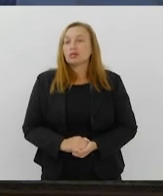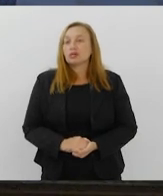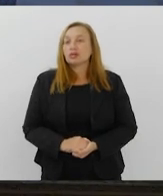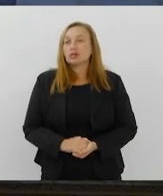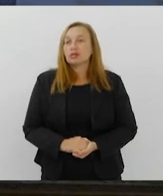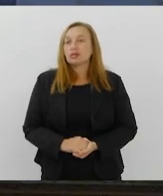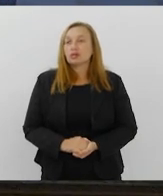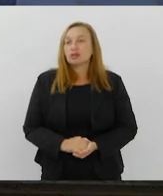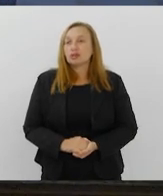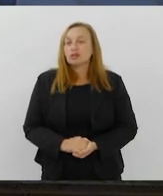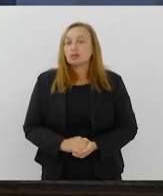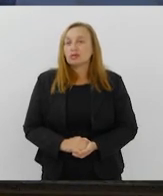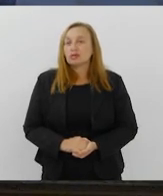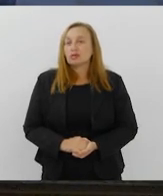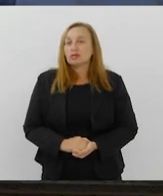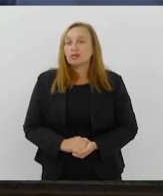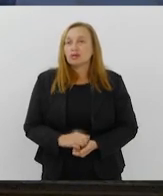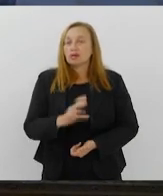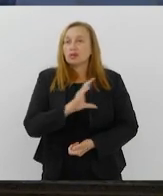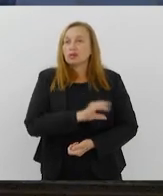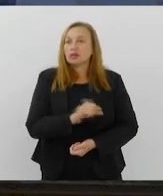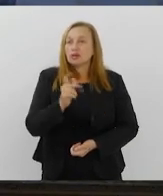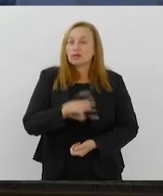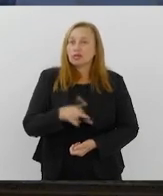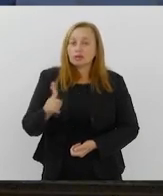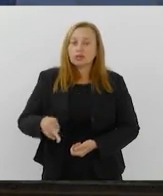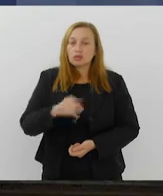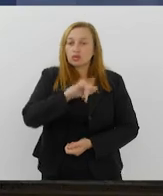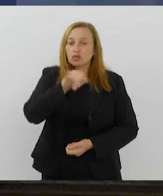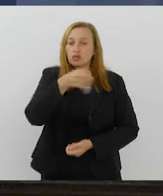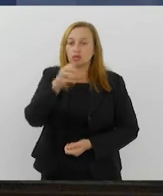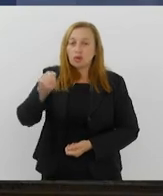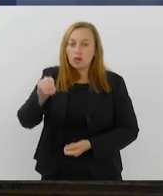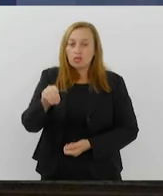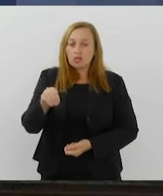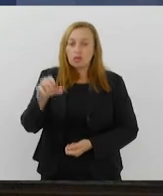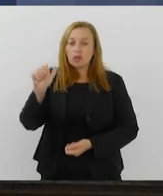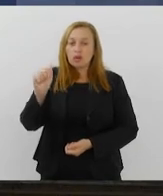o nosso querido professor João Alberto Barreto, que aqui está.